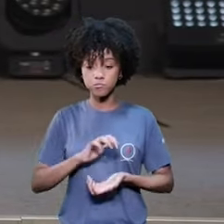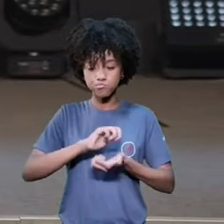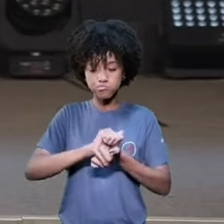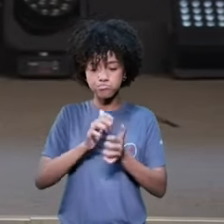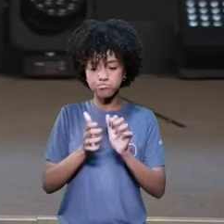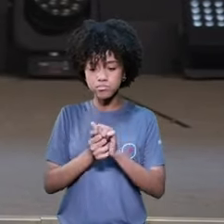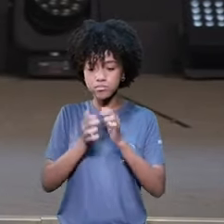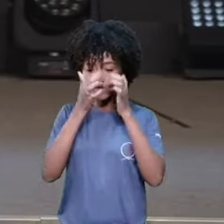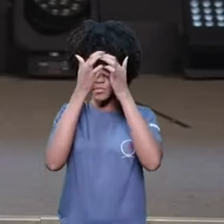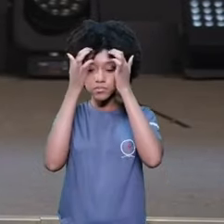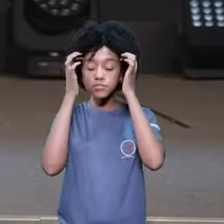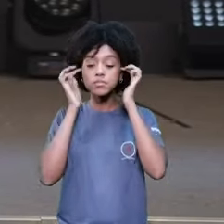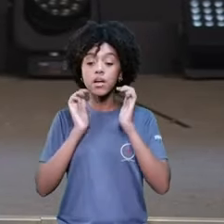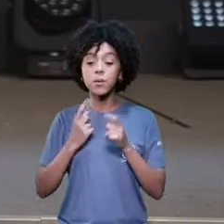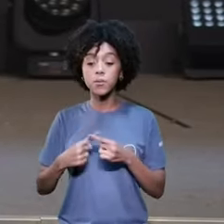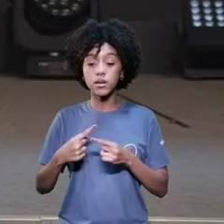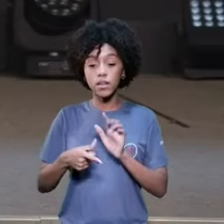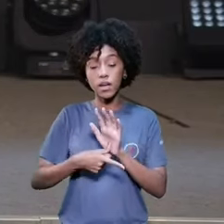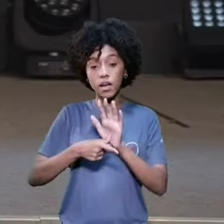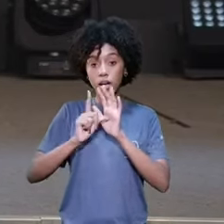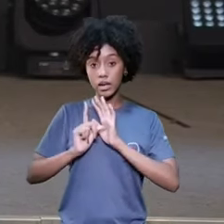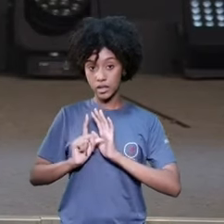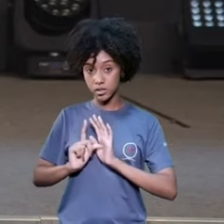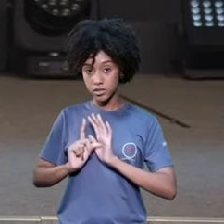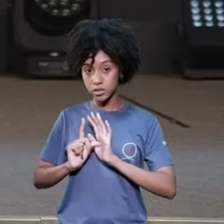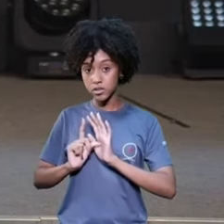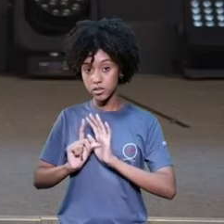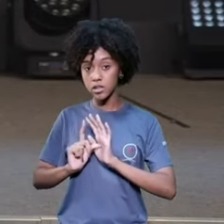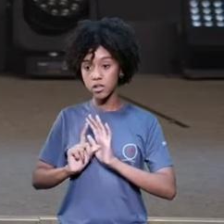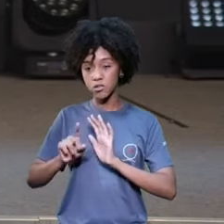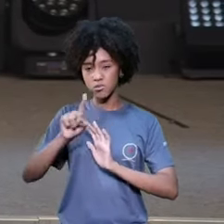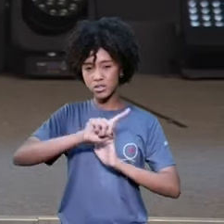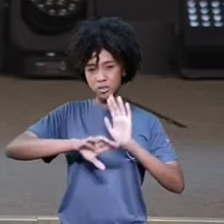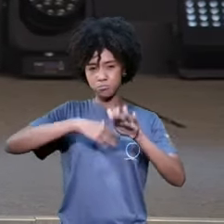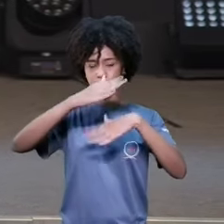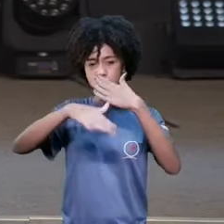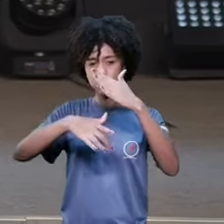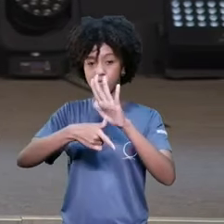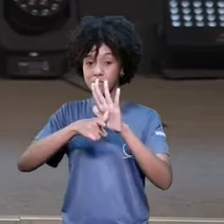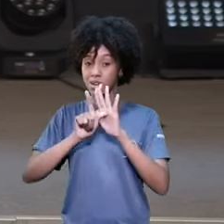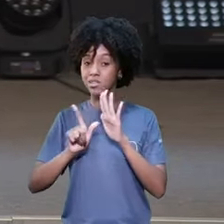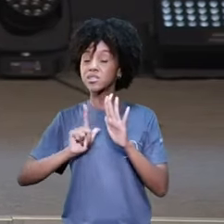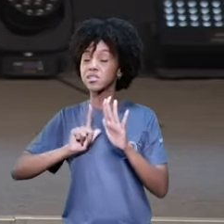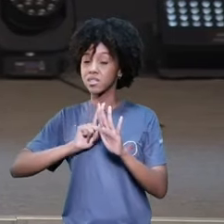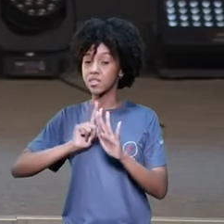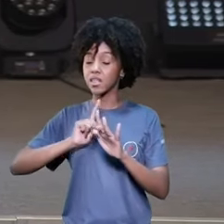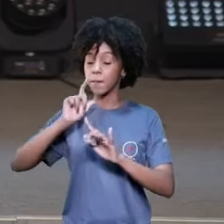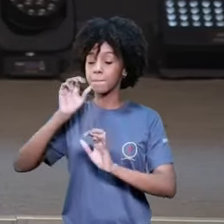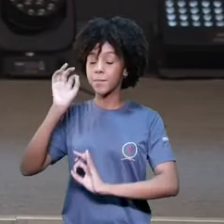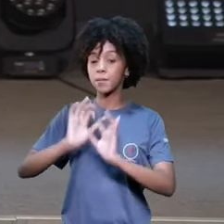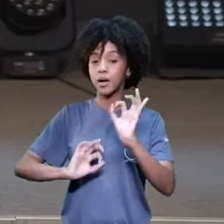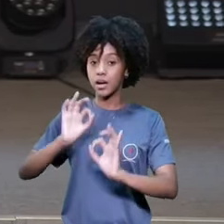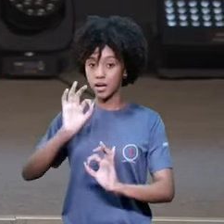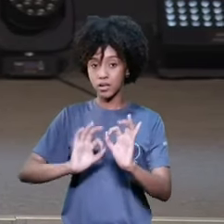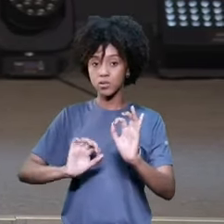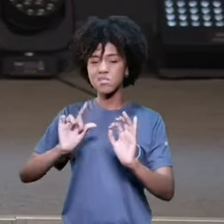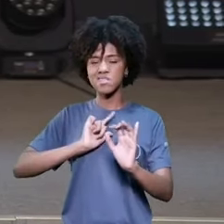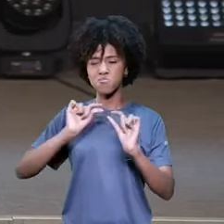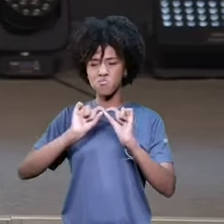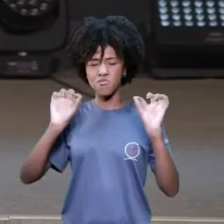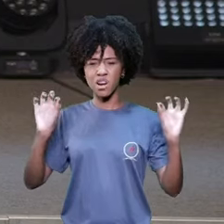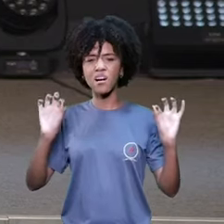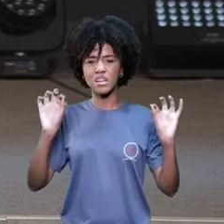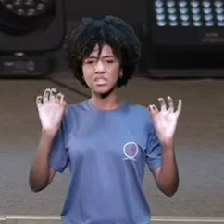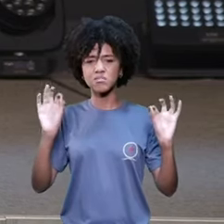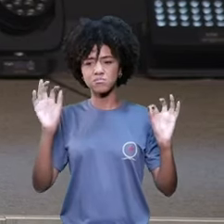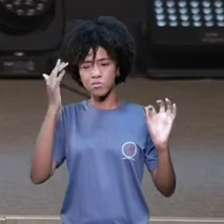Porque antes de Deus te promover, ele vai te preparar. Gosto daquela frase que Spurgeon diz: Deus não levanta ninguém que